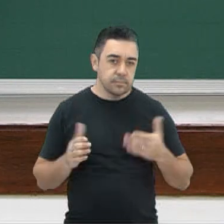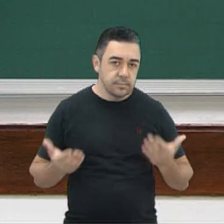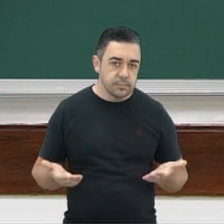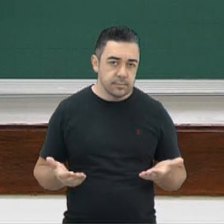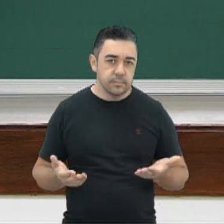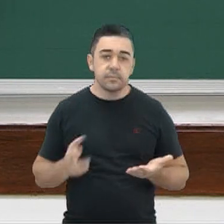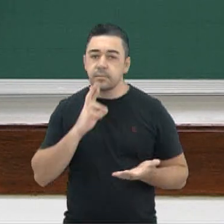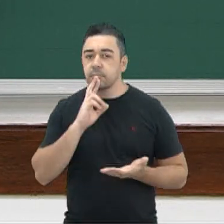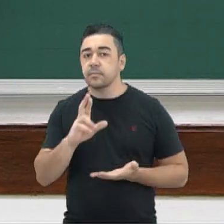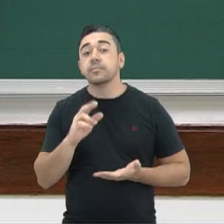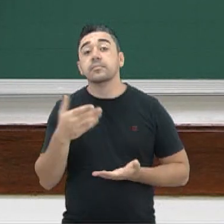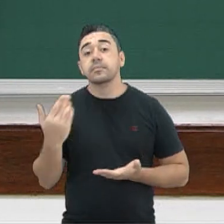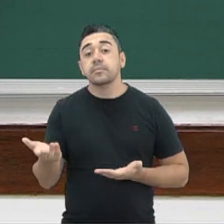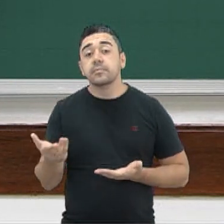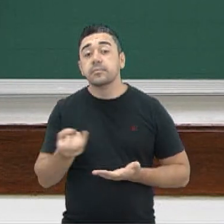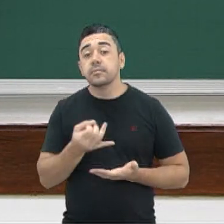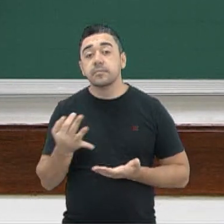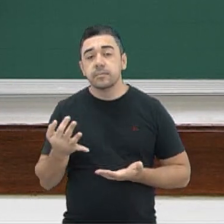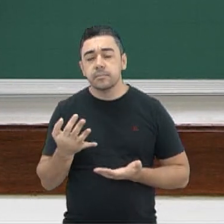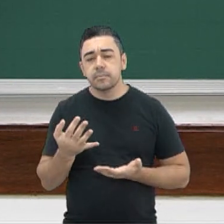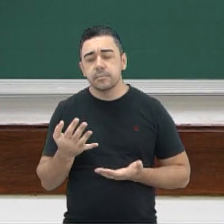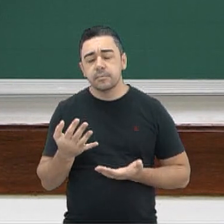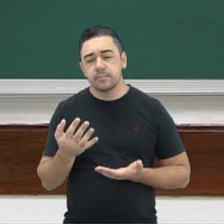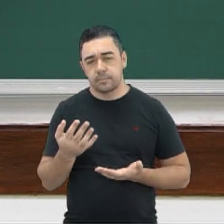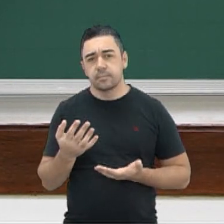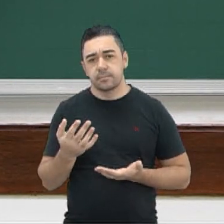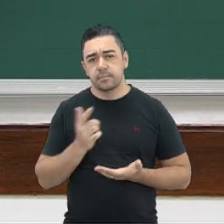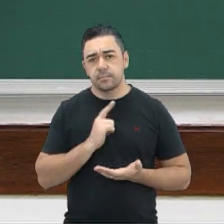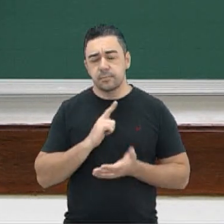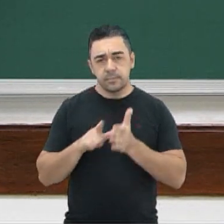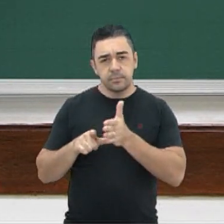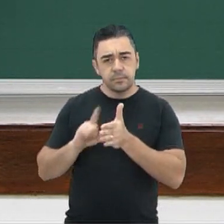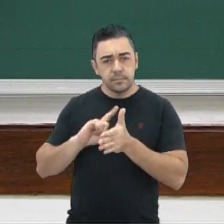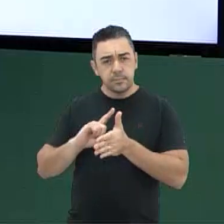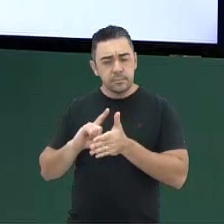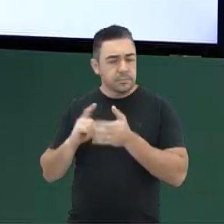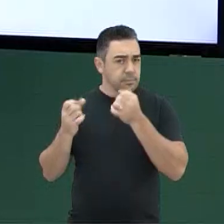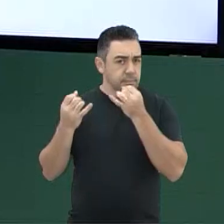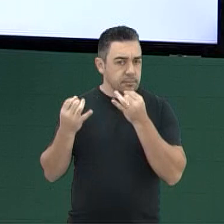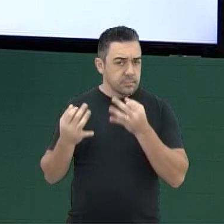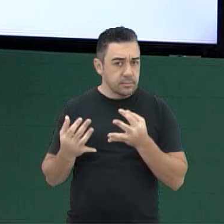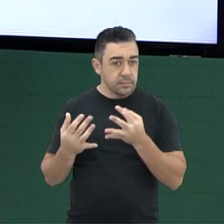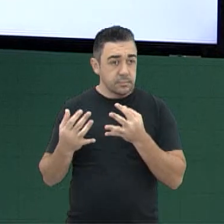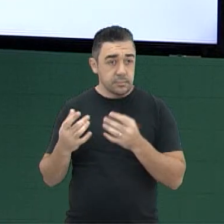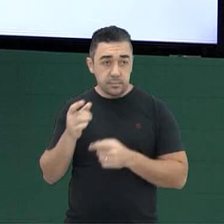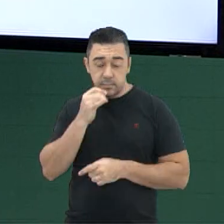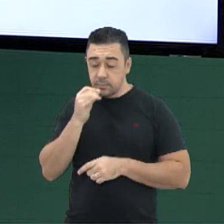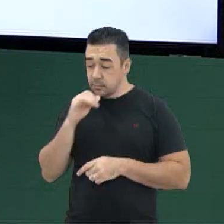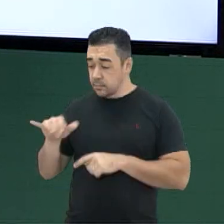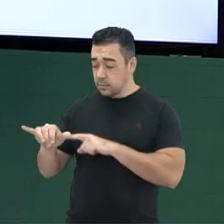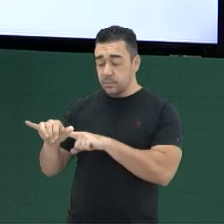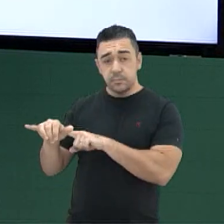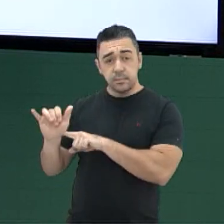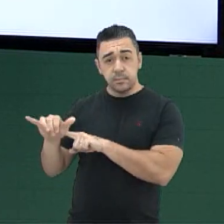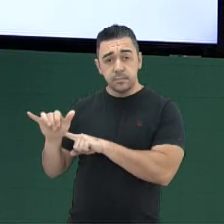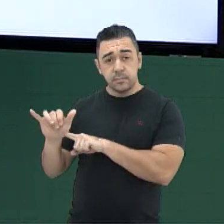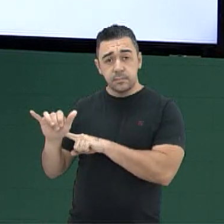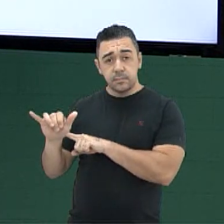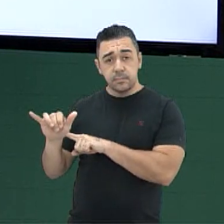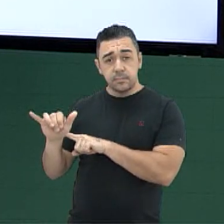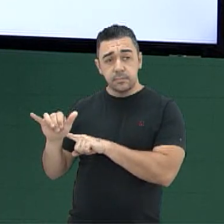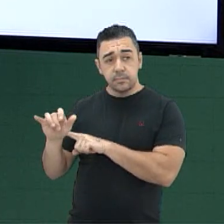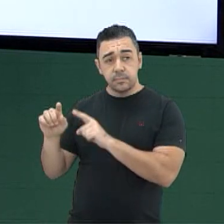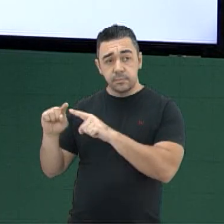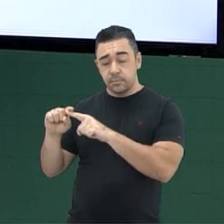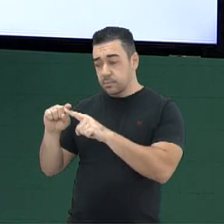Então, qual vai ser a resposta? Como o exercício anterior, o ângulo Y é um suplemento